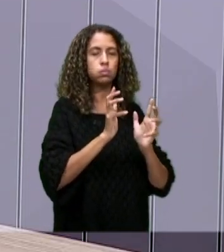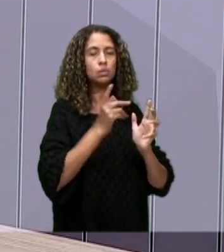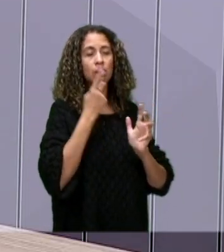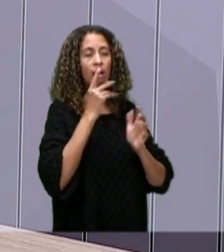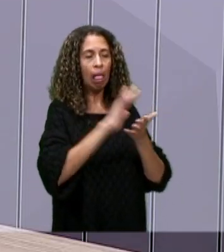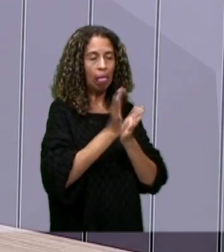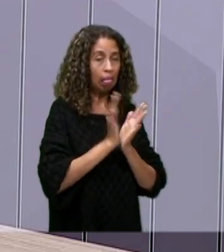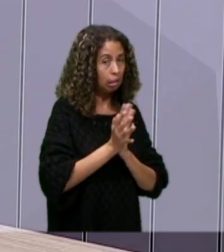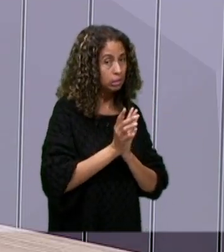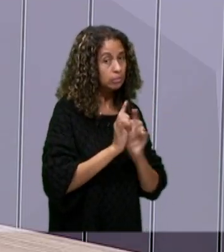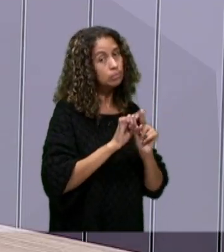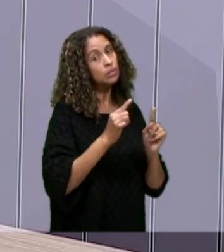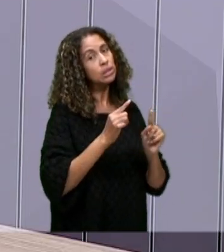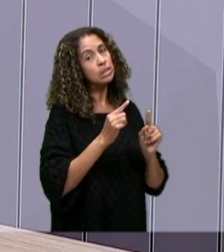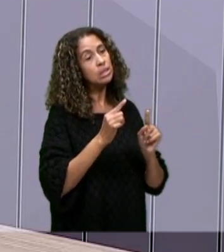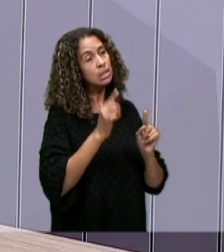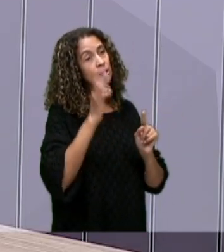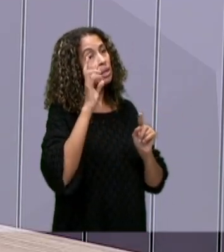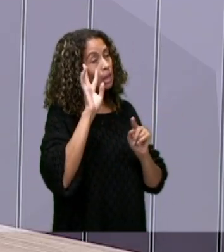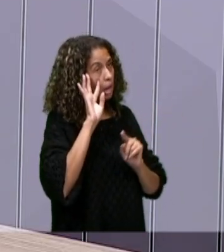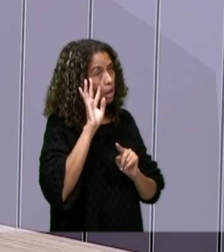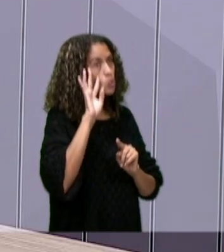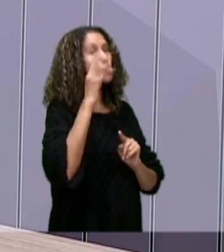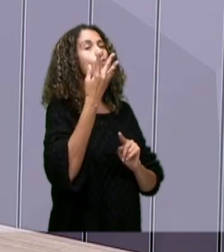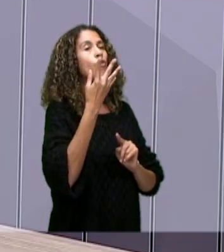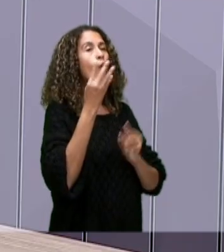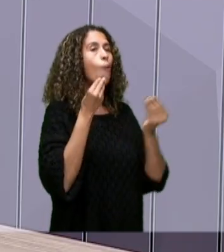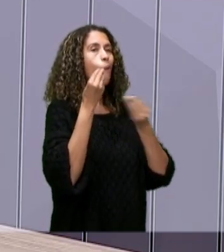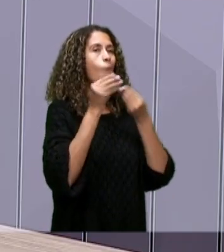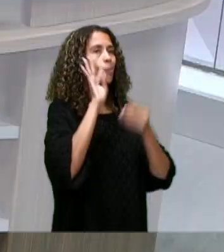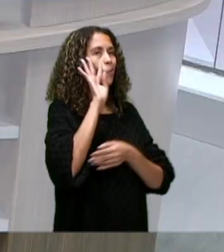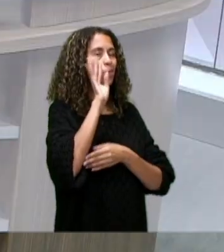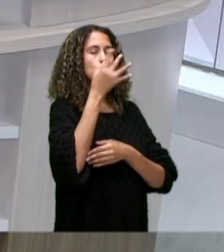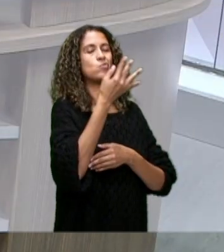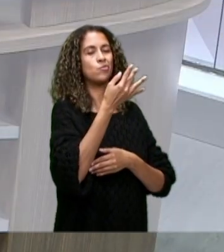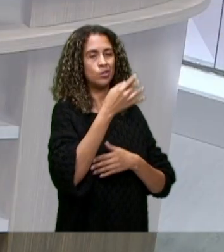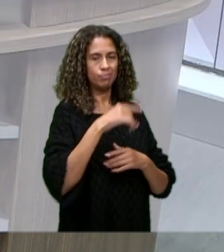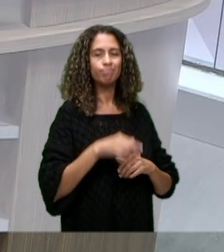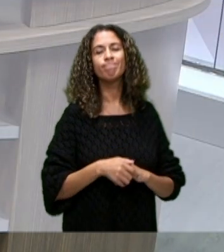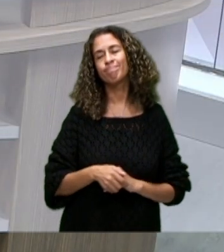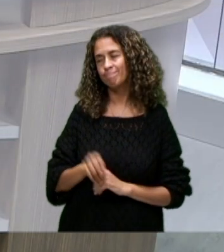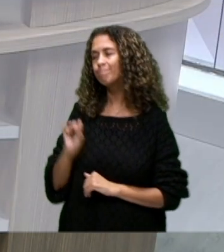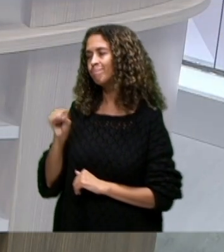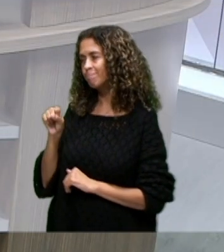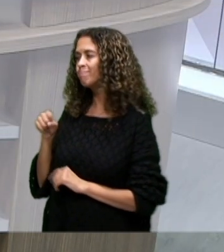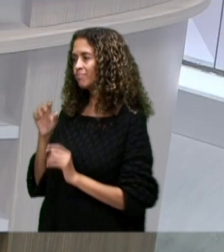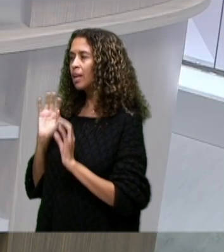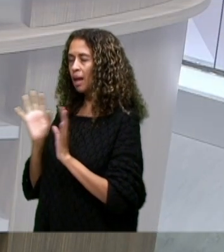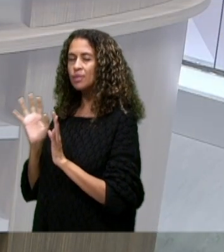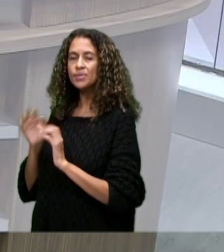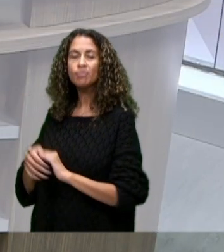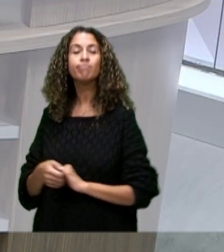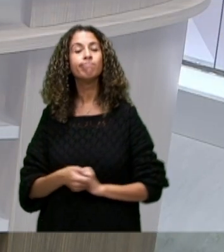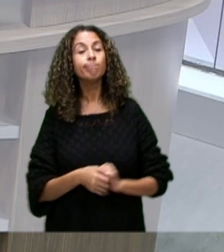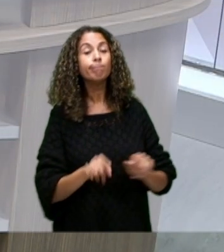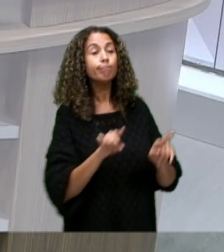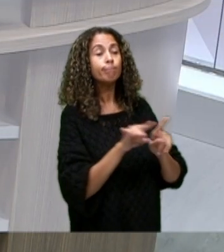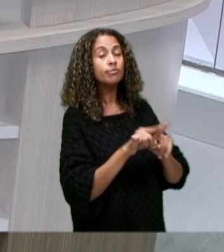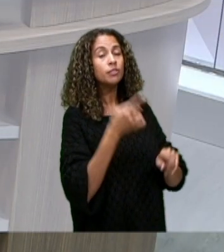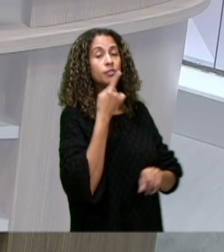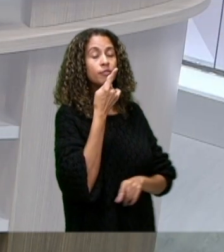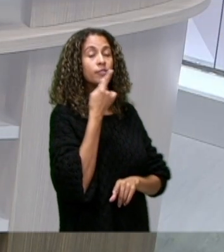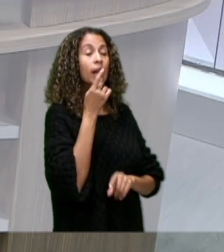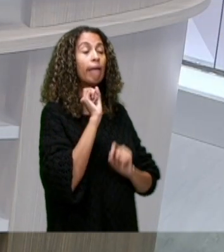destruído, mas da solução que isso pode gerar, apresentar né? uma solução. E também tem quem vai apresentar